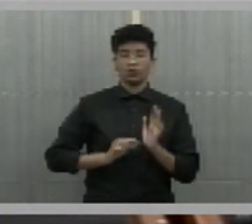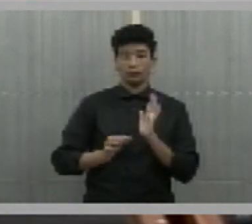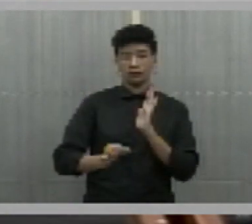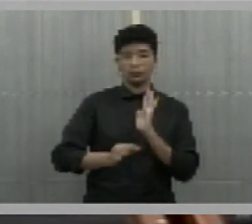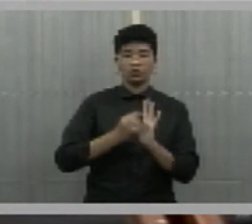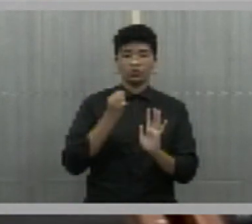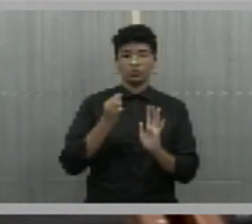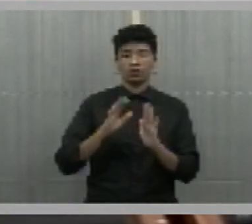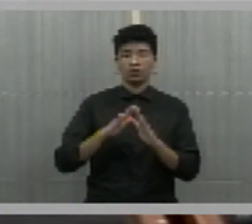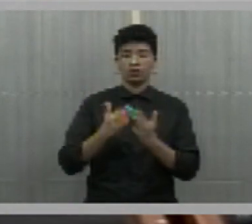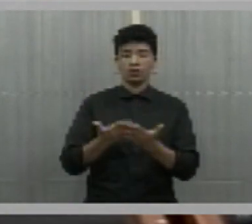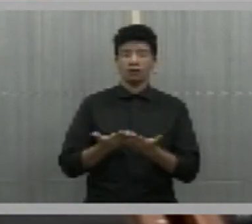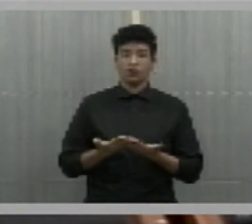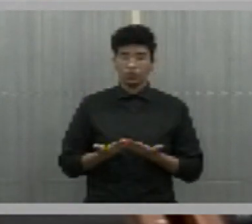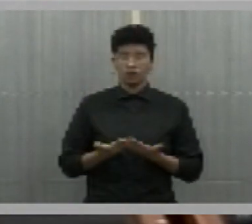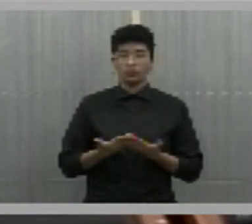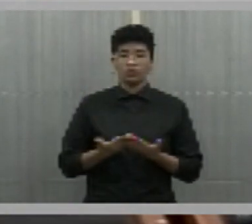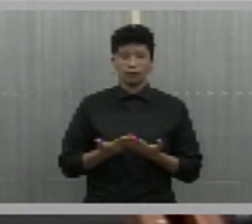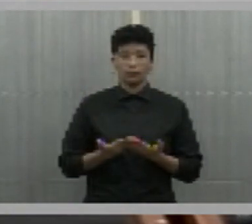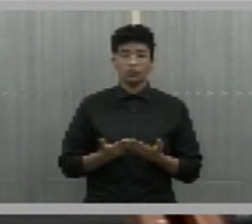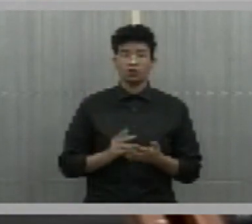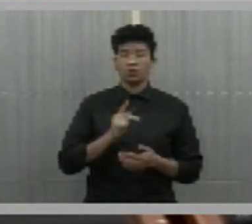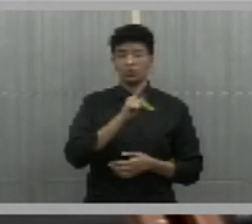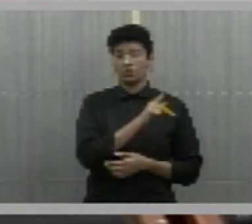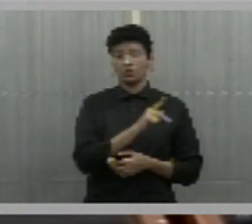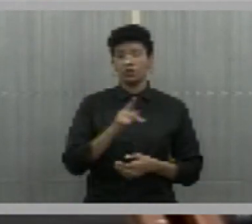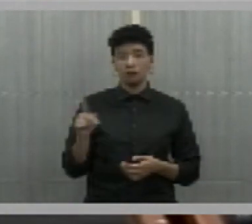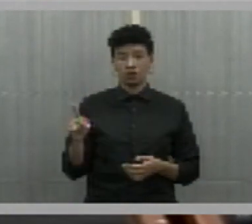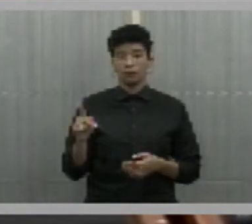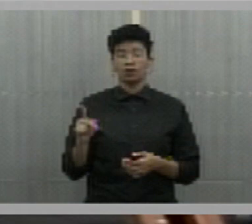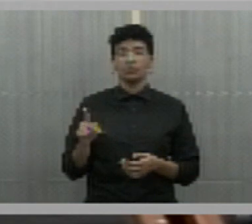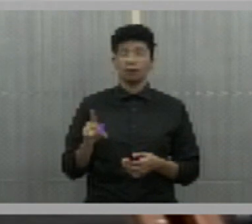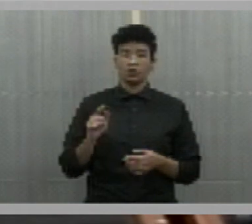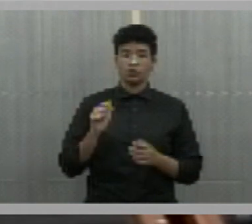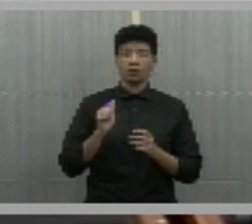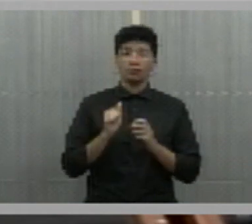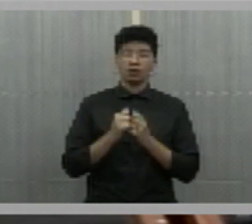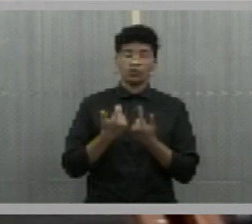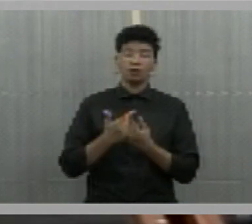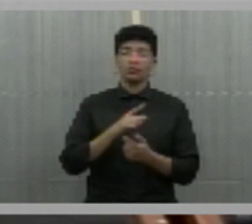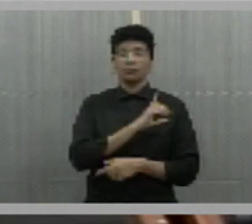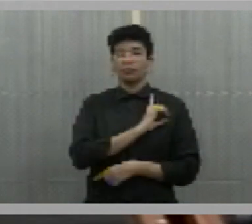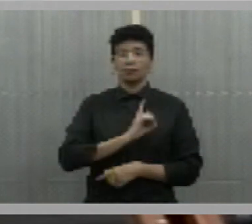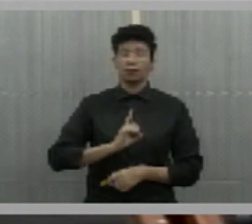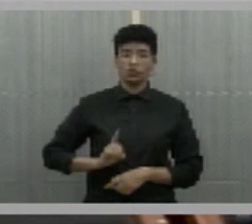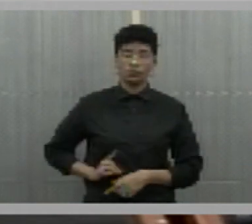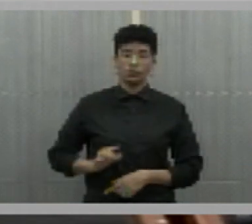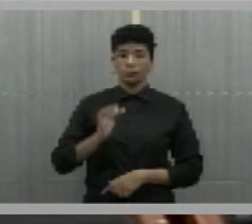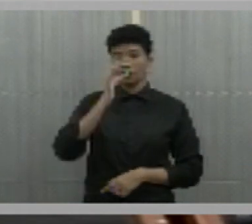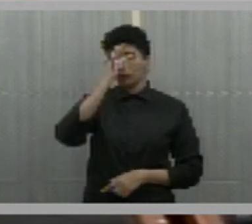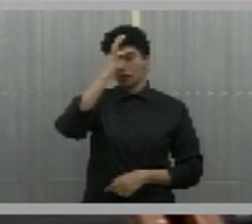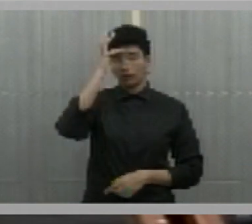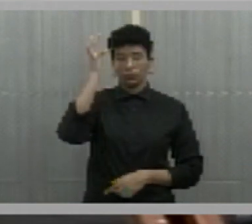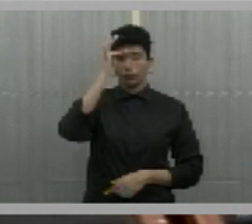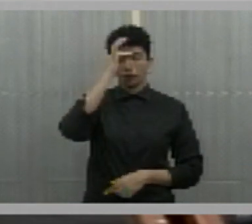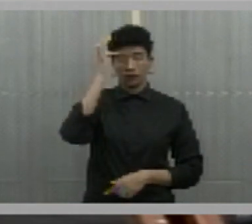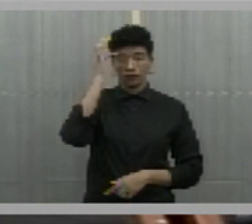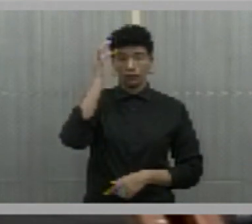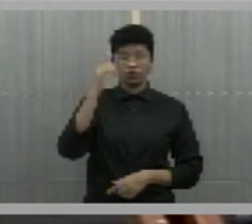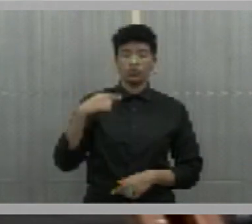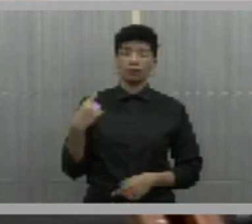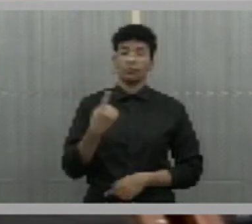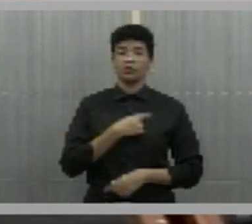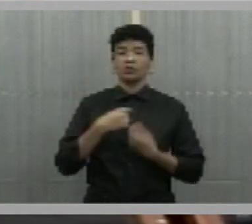o requerimento, inclusive o presidente desta casa, deputado Franzé Silva. Nós temos que